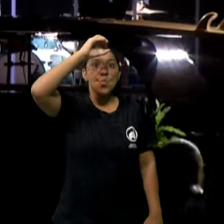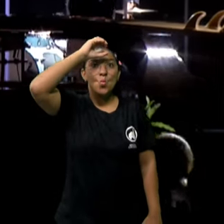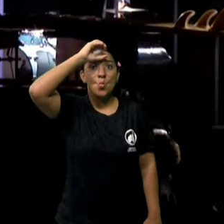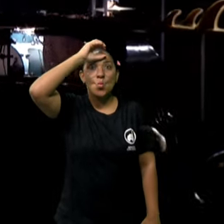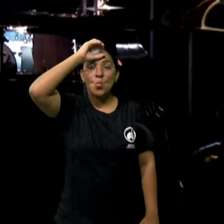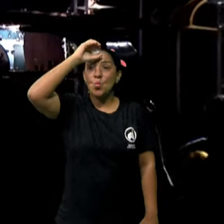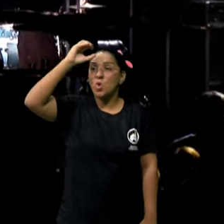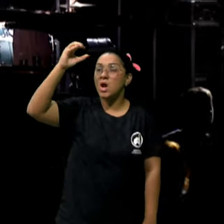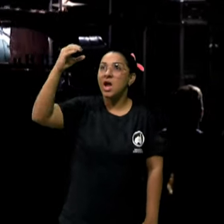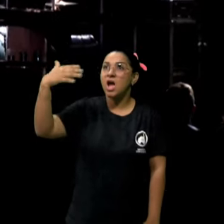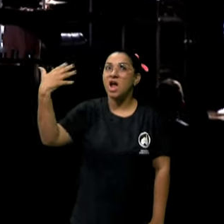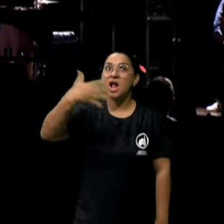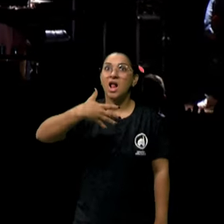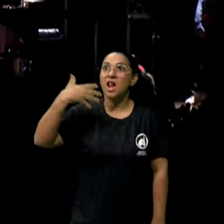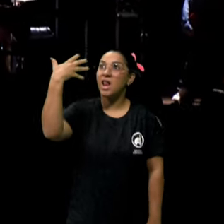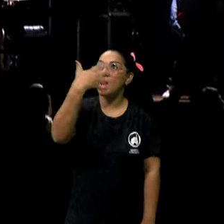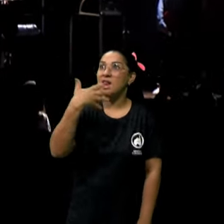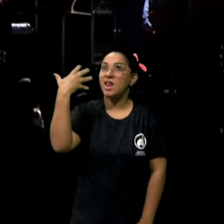se meu Deus